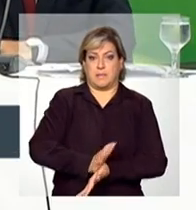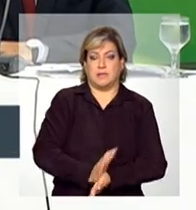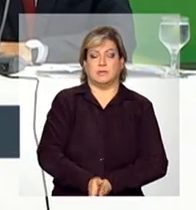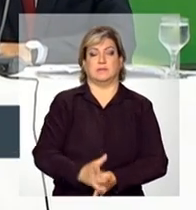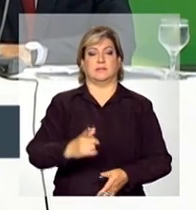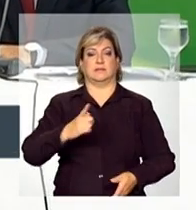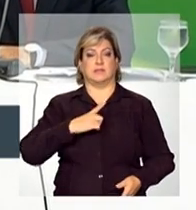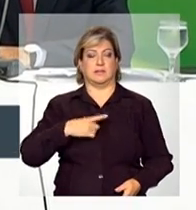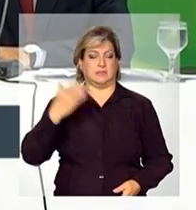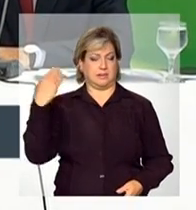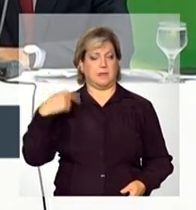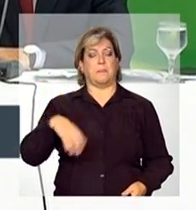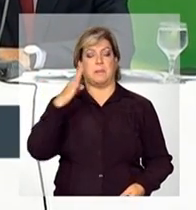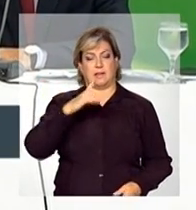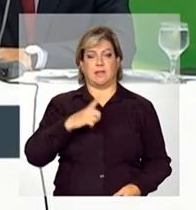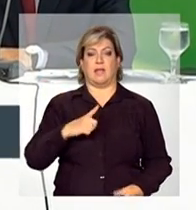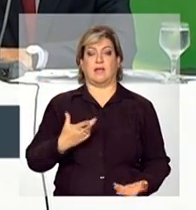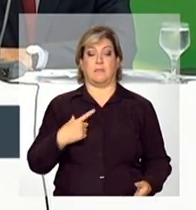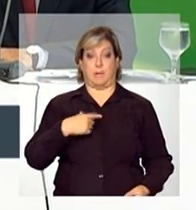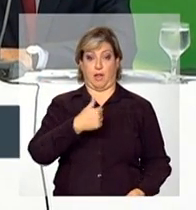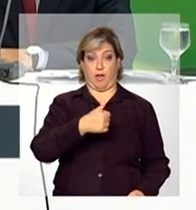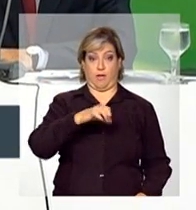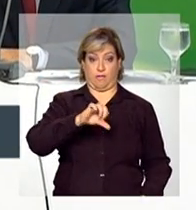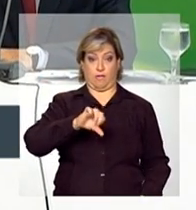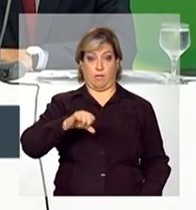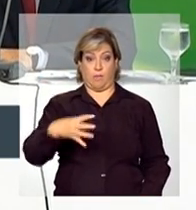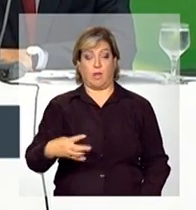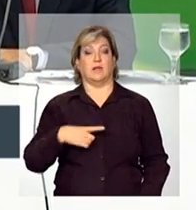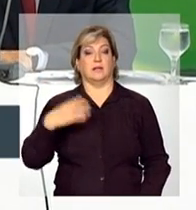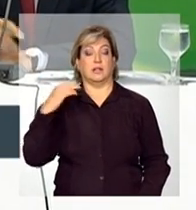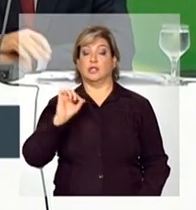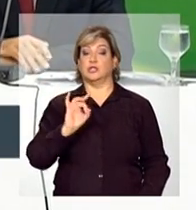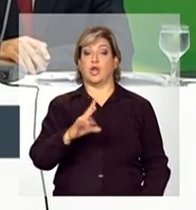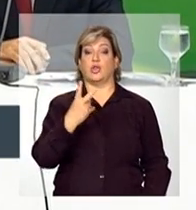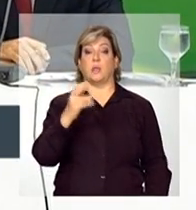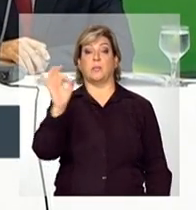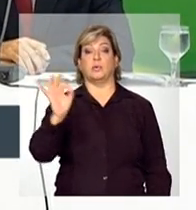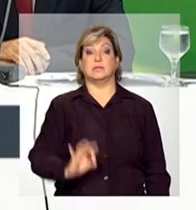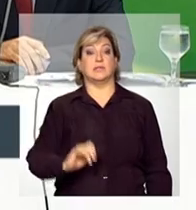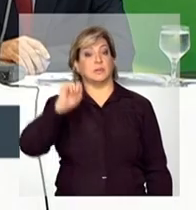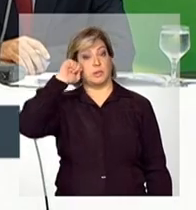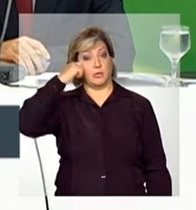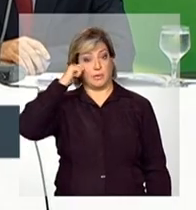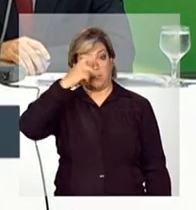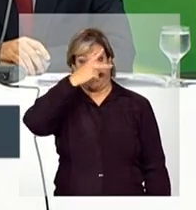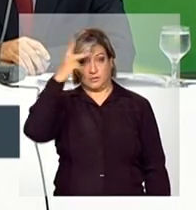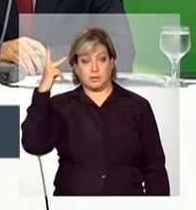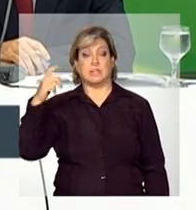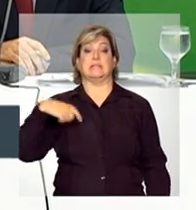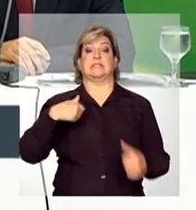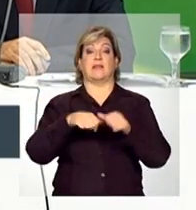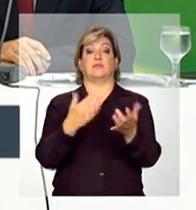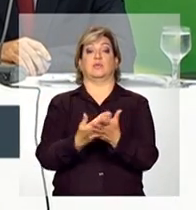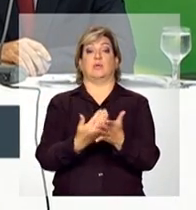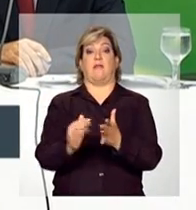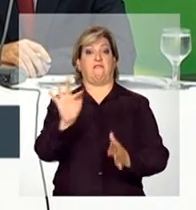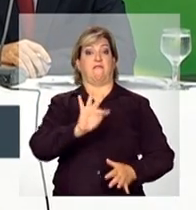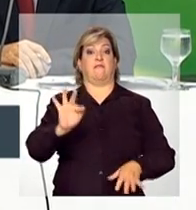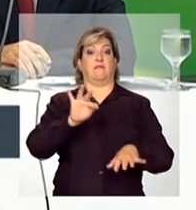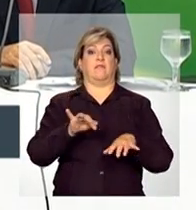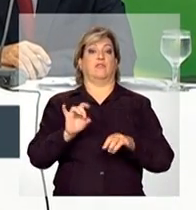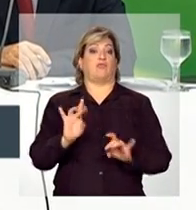em 1994 só 2% dos negros estavam no ensino superior ou